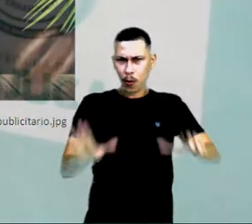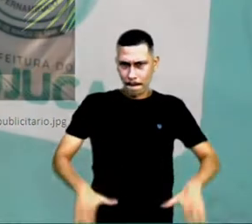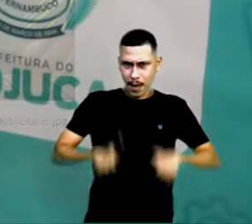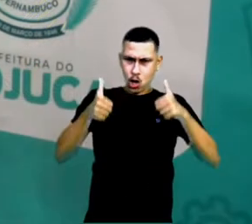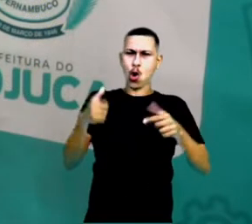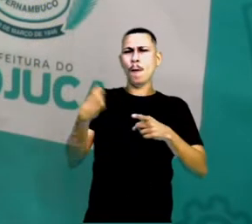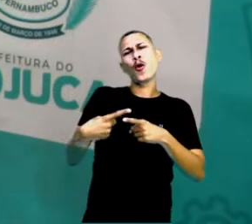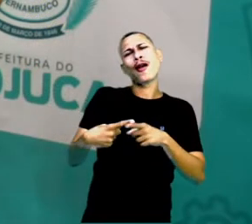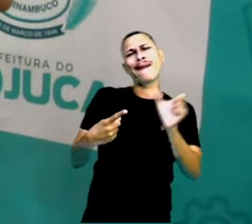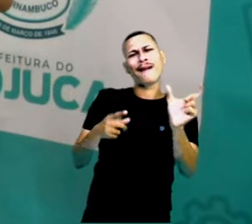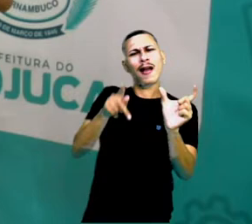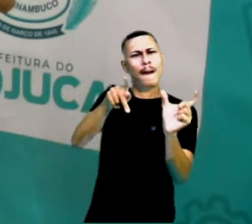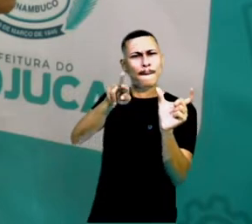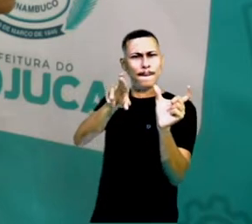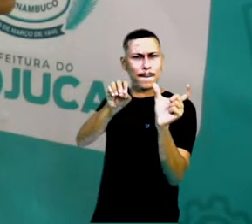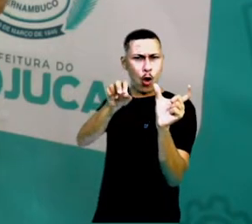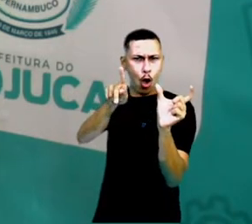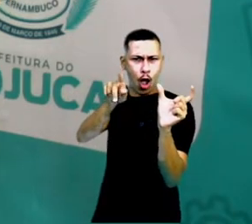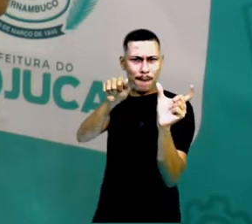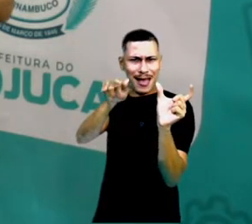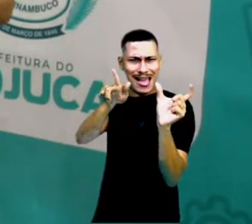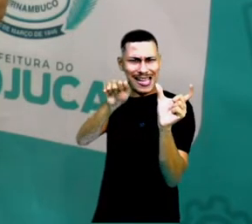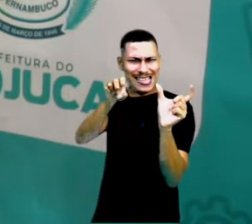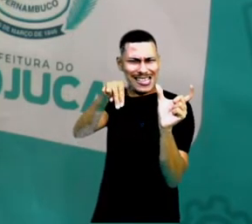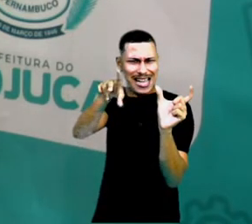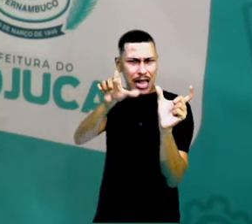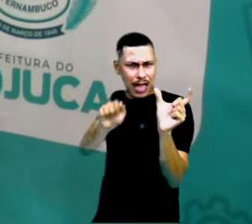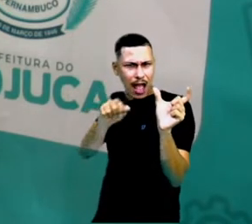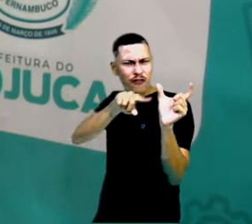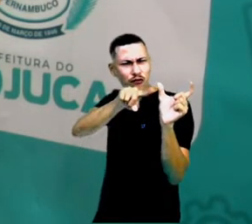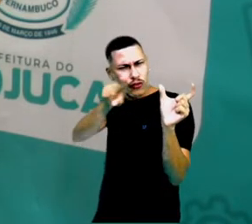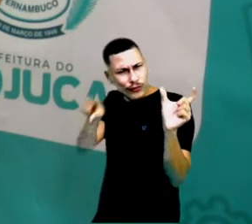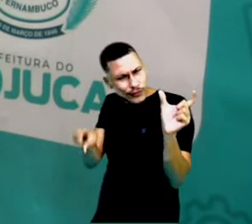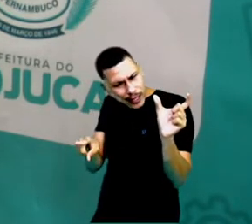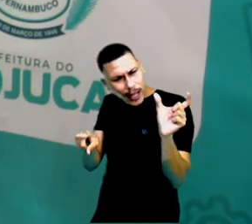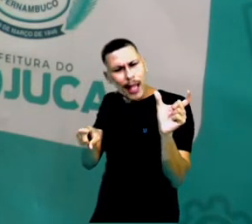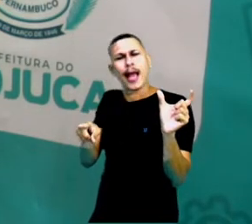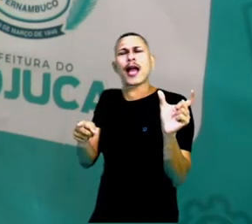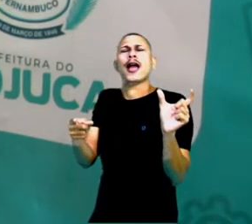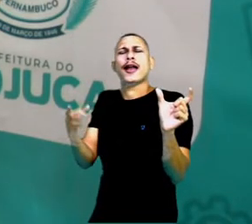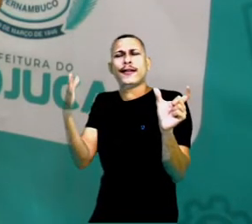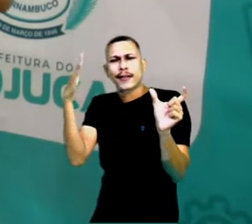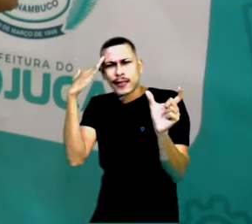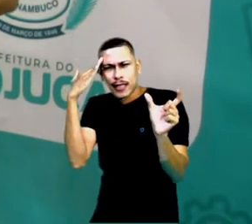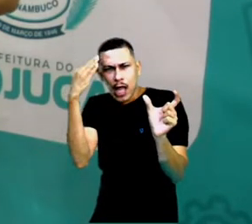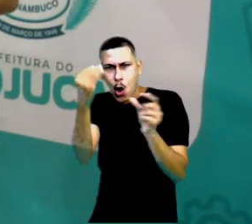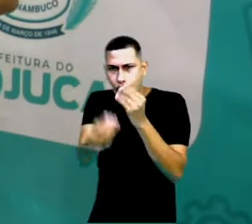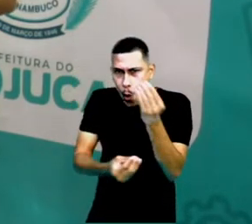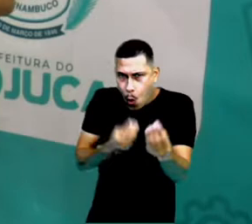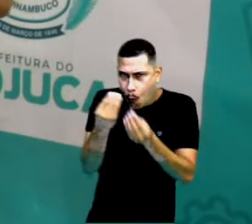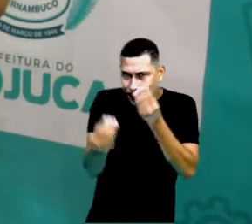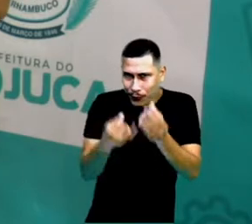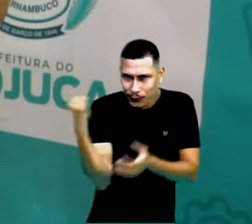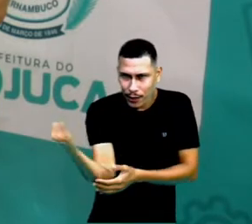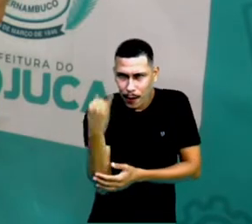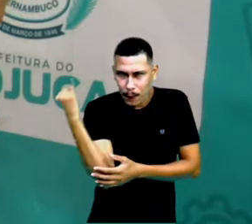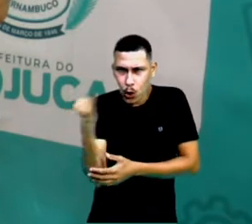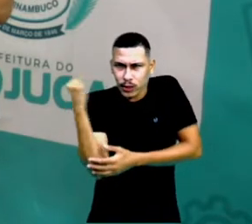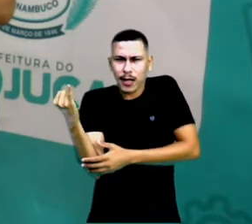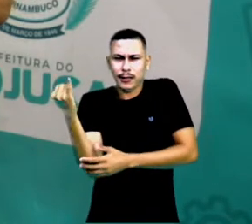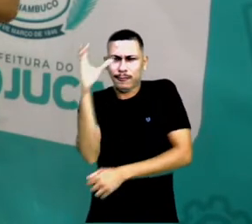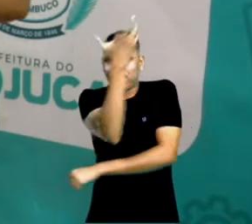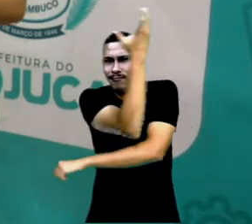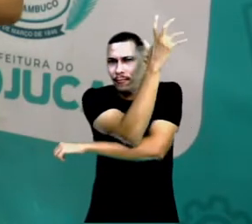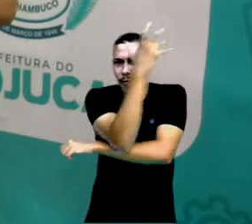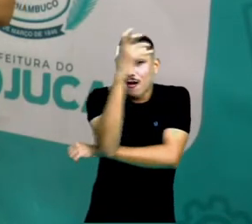você absorva a ideia da coleta seletiva do lixo, que você entenda o quanto é importante para o meio